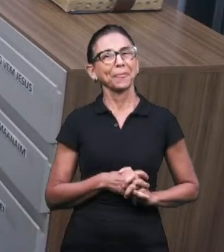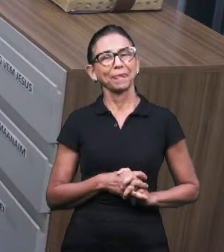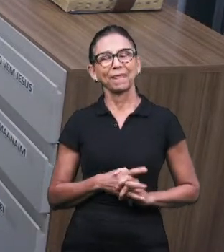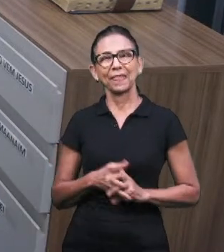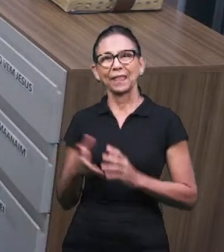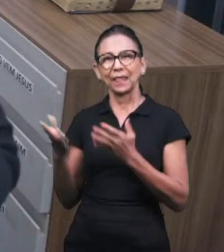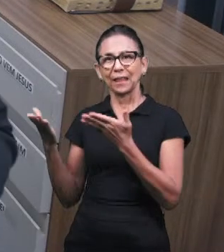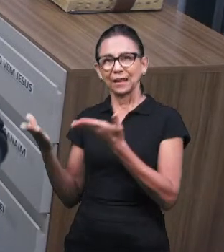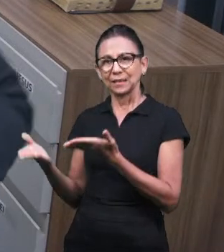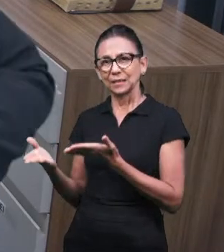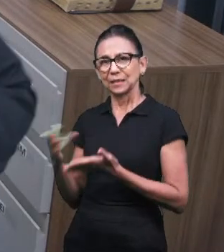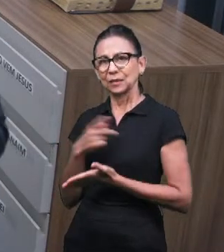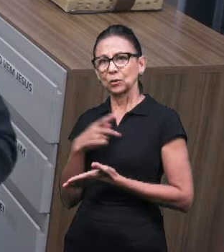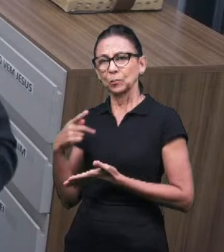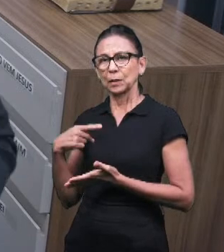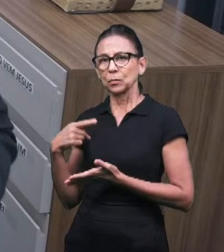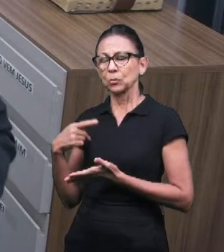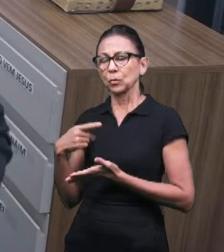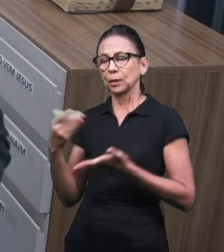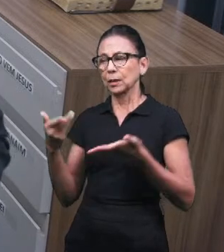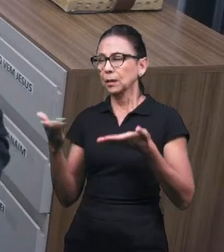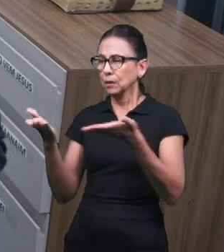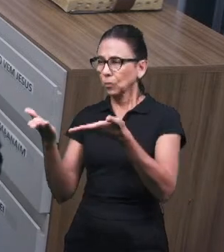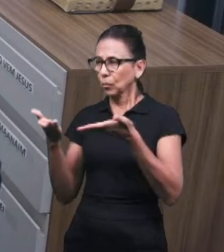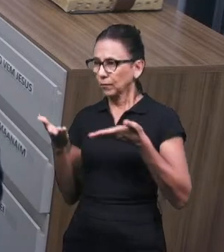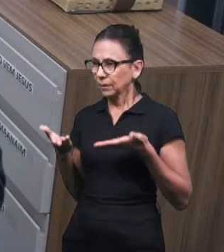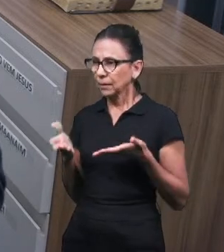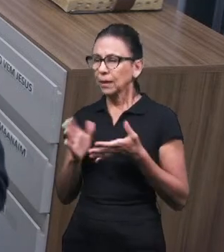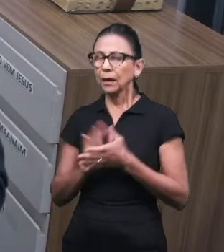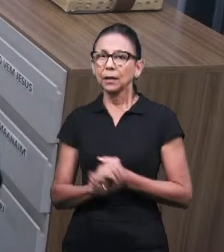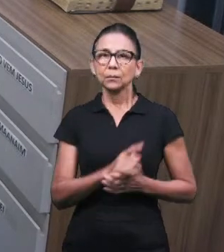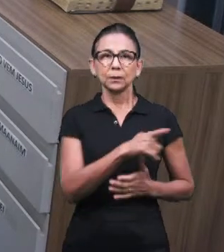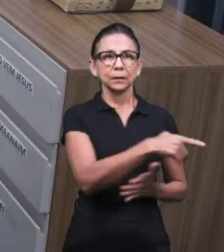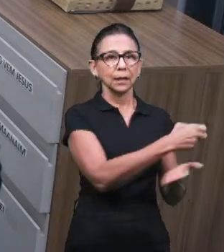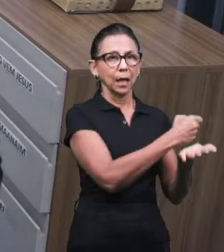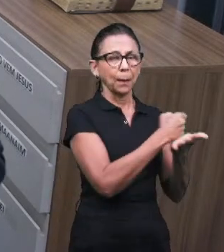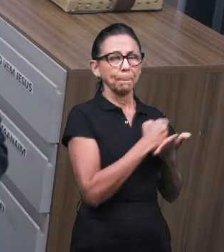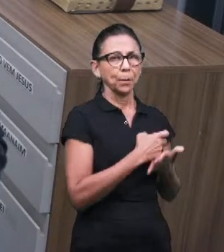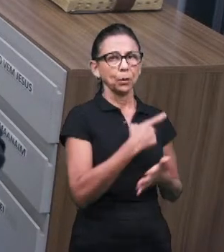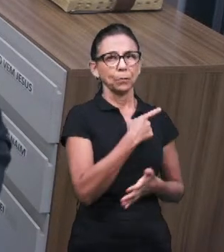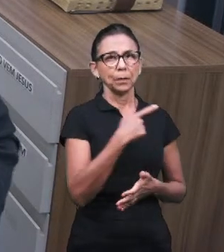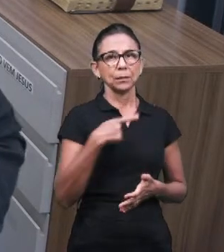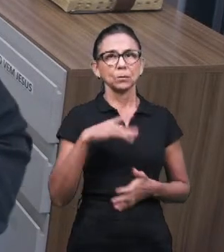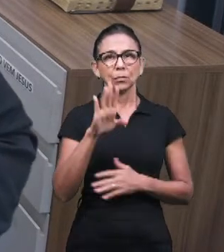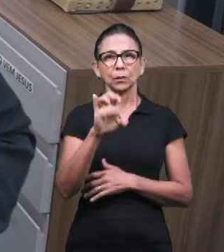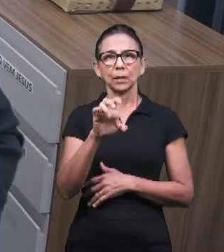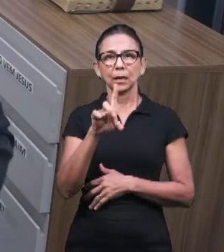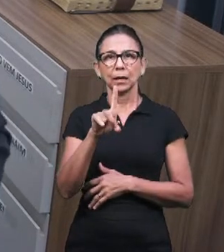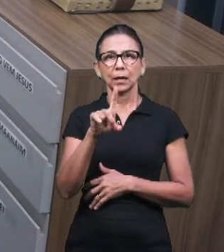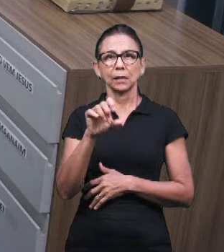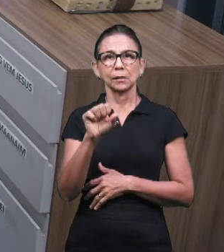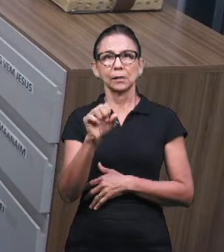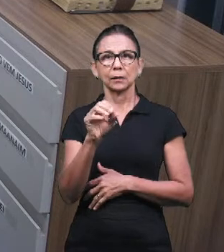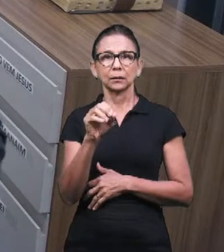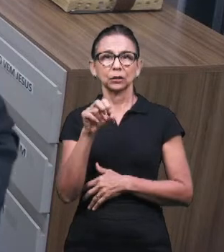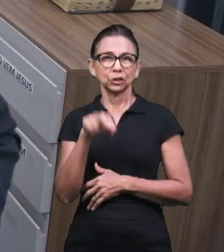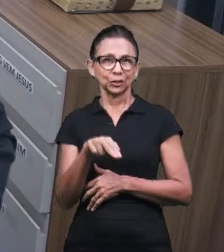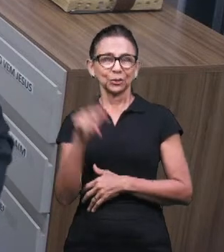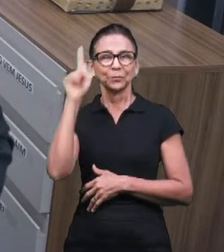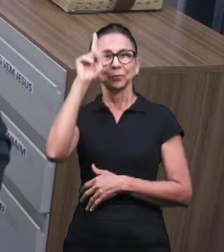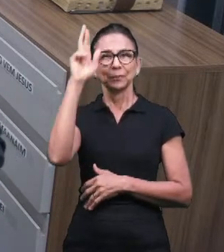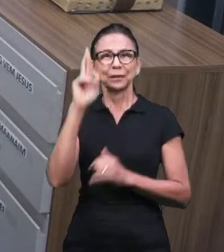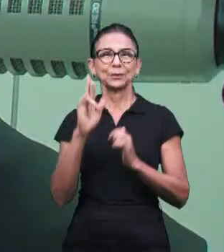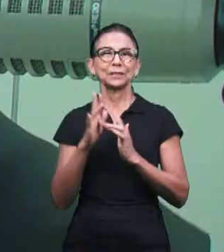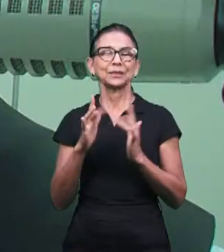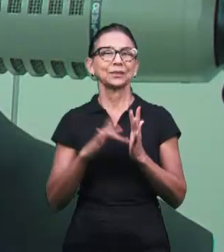desta noite com os irmãos. O outro está aqui dando suporte pra gente. Nosso querido pastor Edson Ian está conosco. Pastor Edson Ian, a paz do Senhor